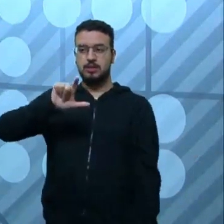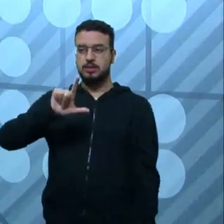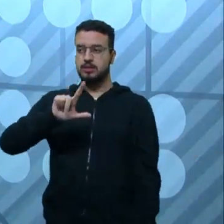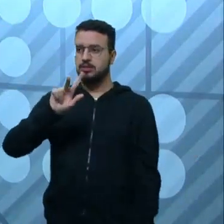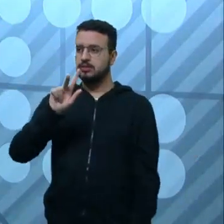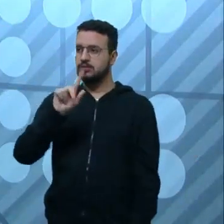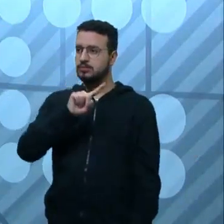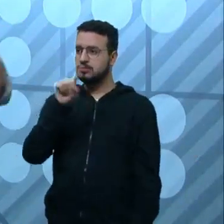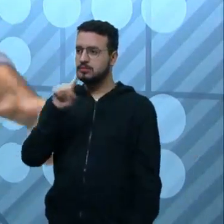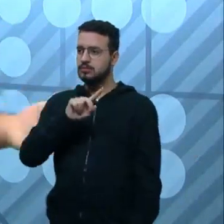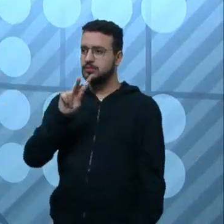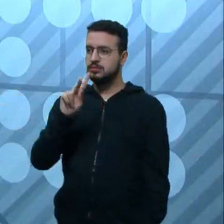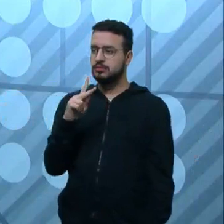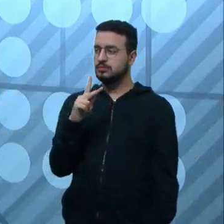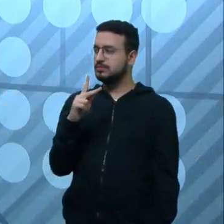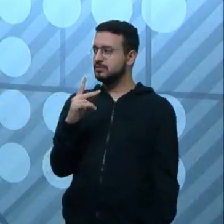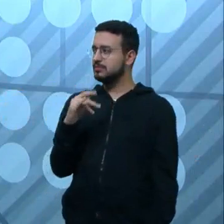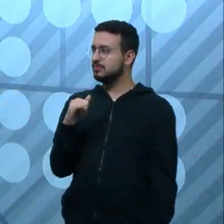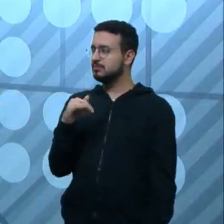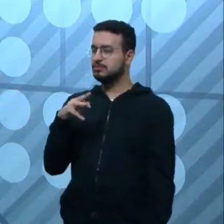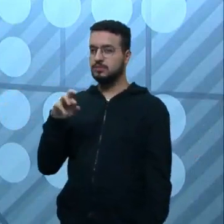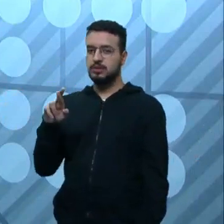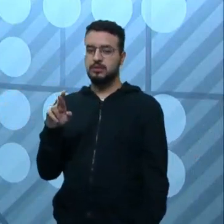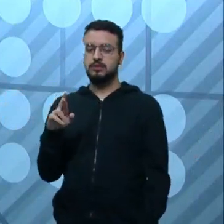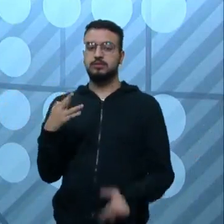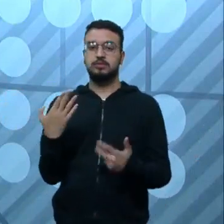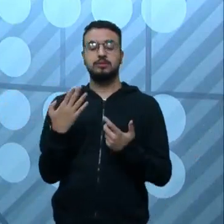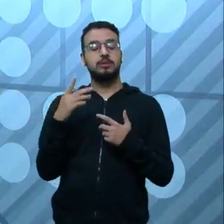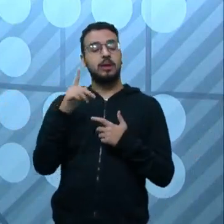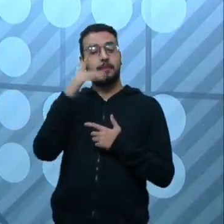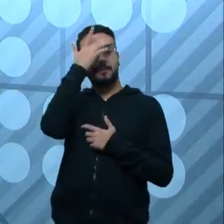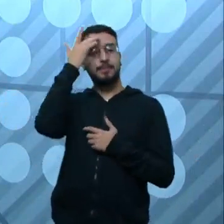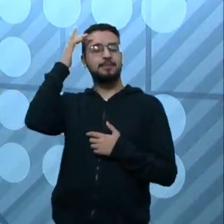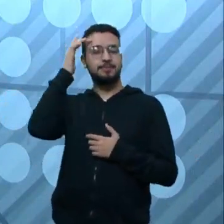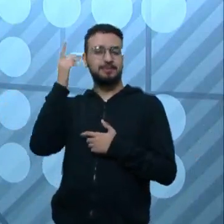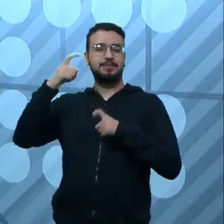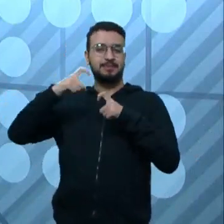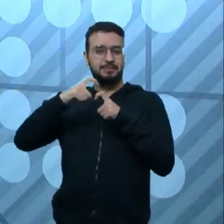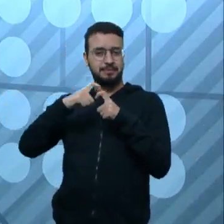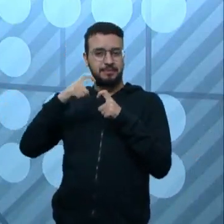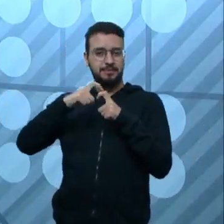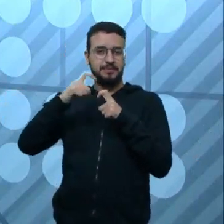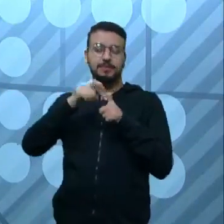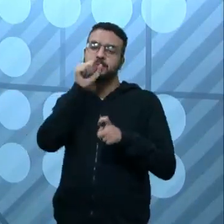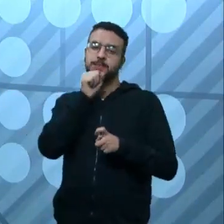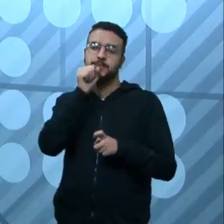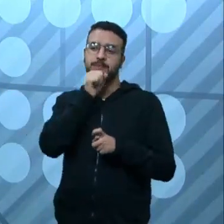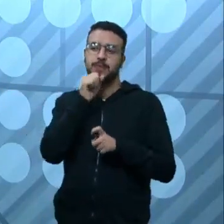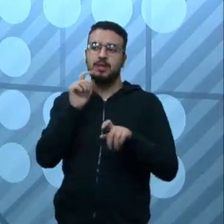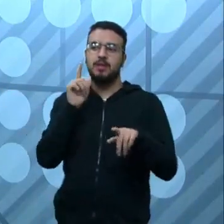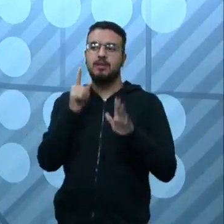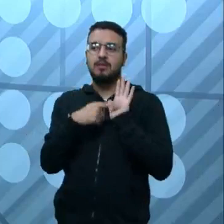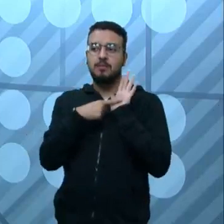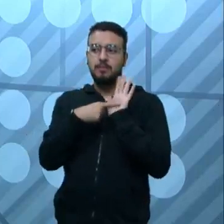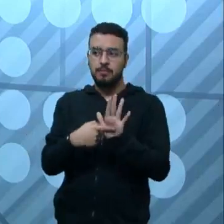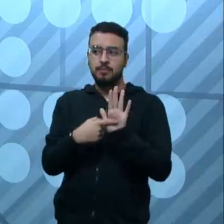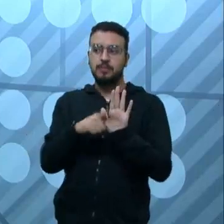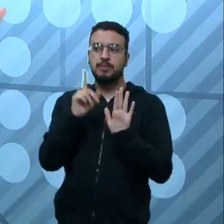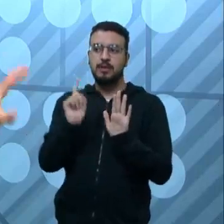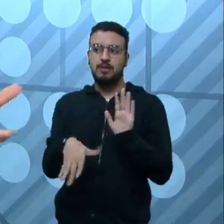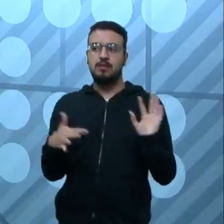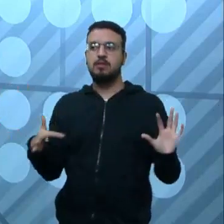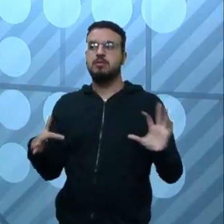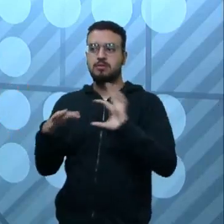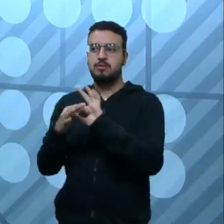Muitos médicos também, né, principalmente os geriatras, apontam que problemas nesse lobo está relacionado ao Alzheimer. É uma doença